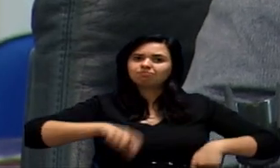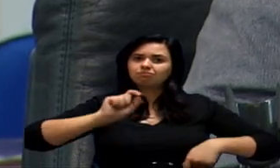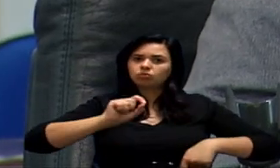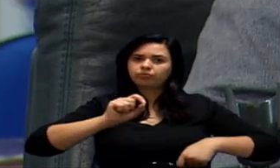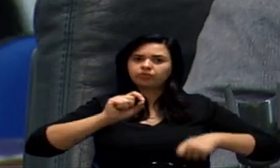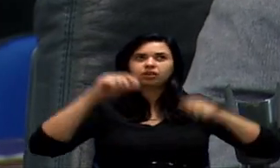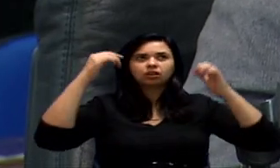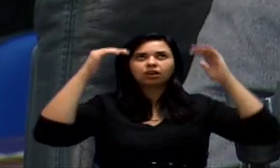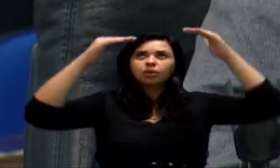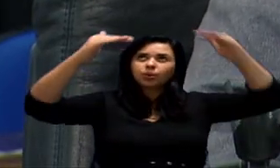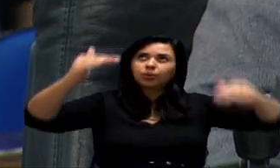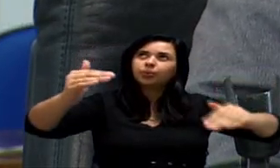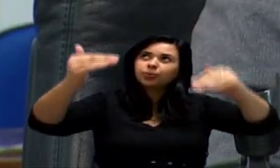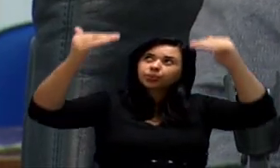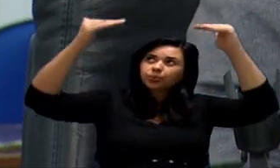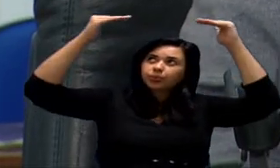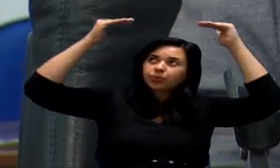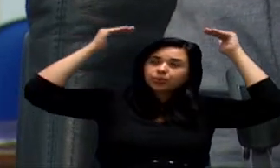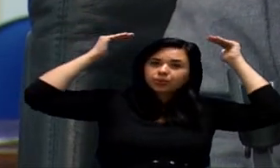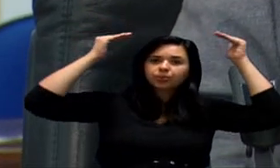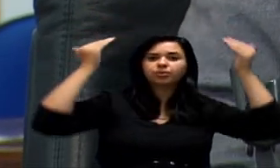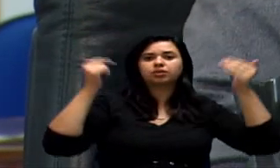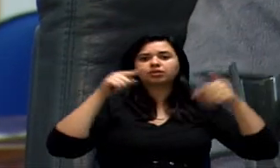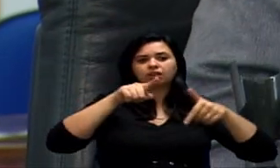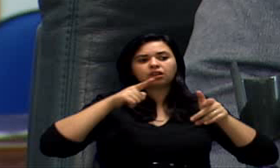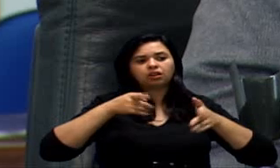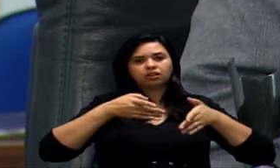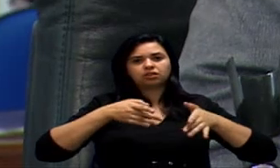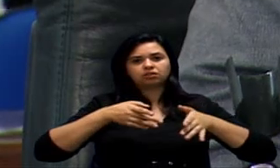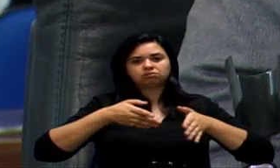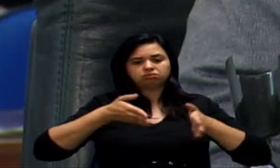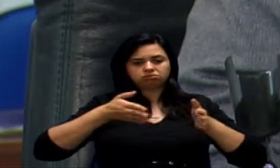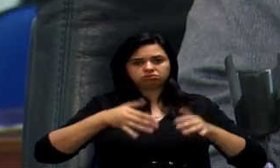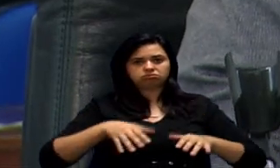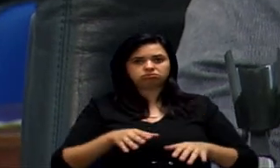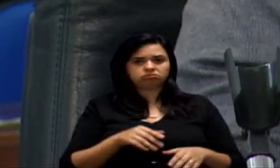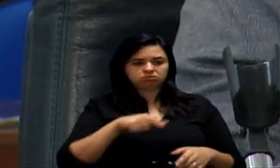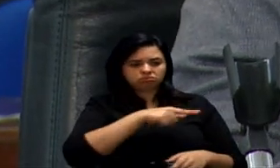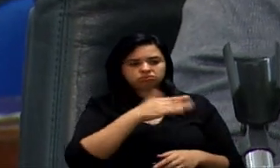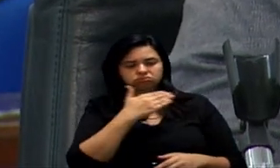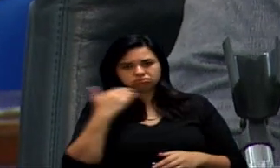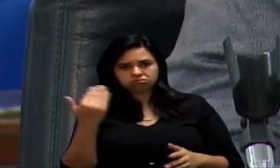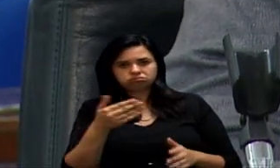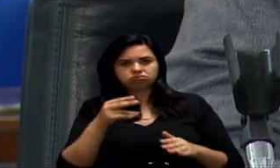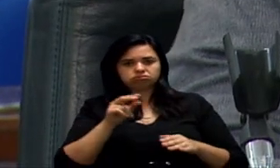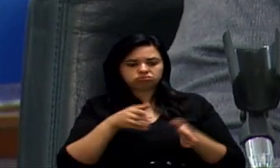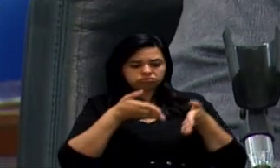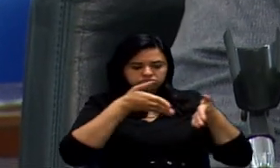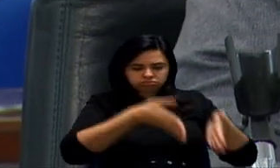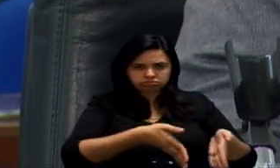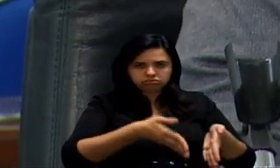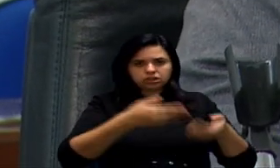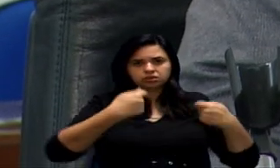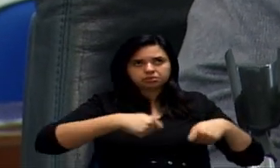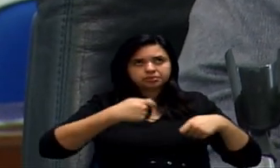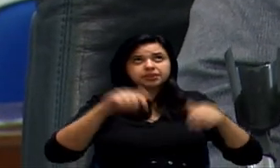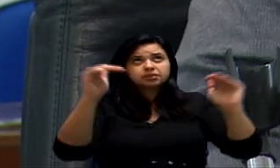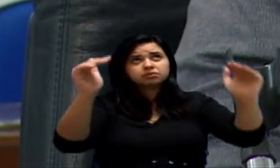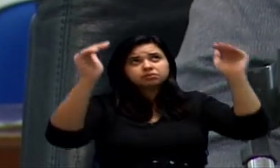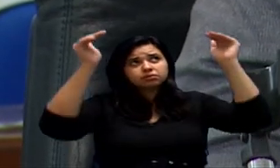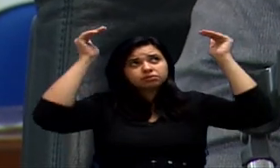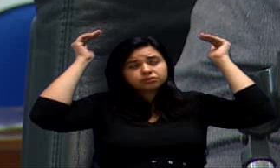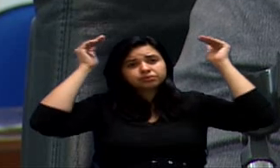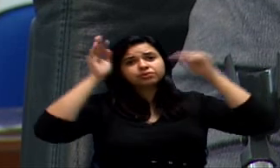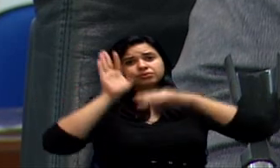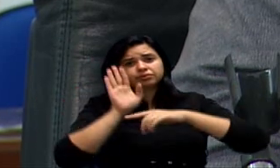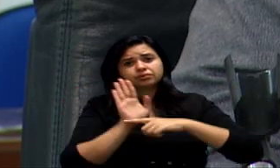ter ainda a cerimônia do velório ali, para que atenda melhor, né, a população que está num momento difícil da sua vida,